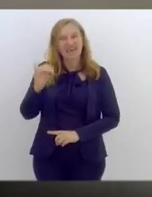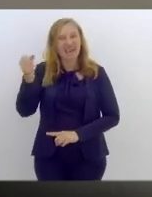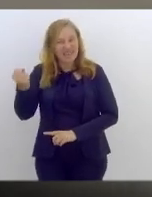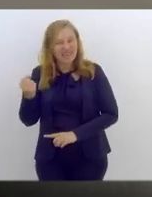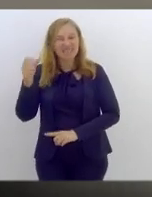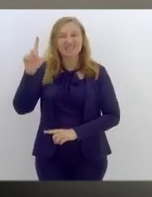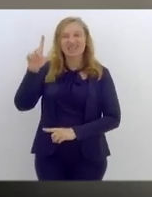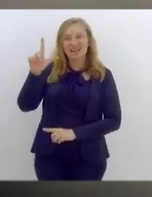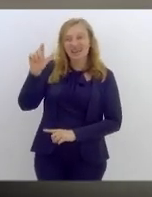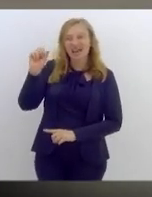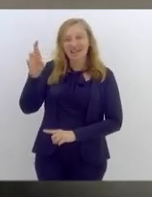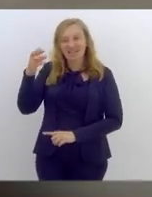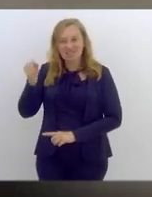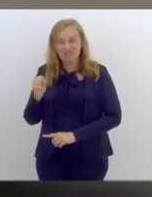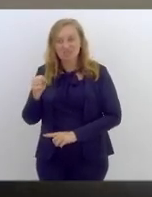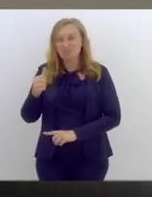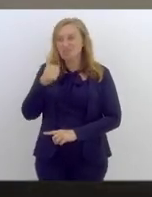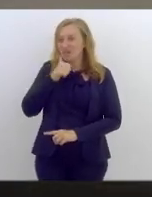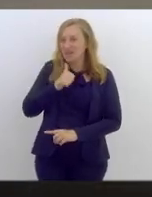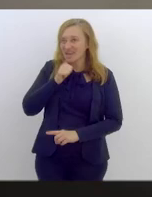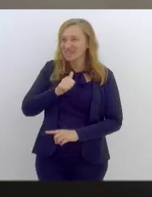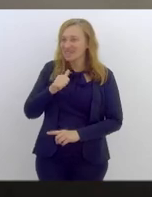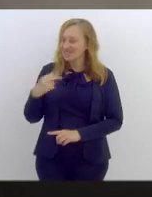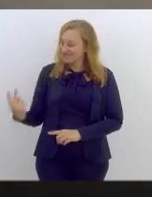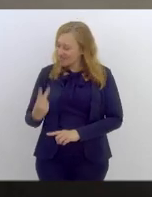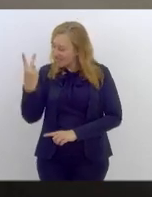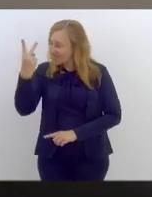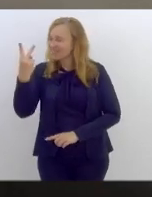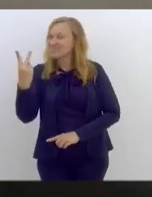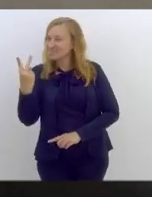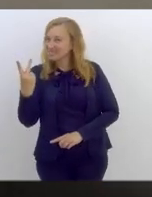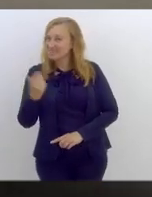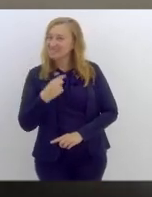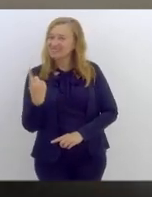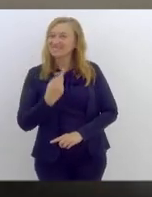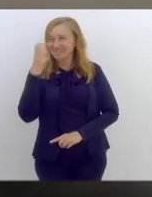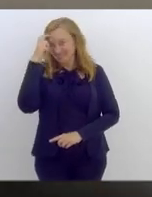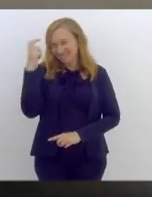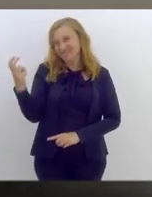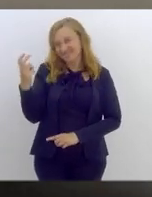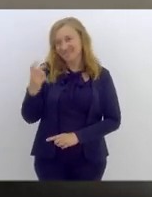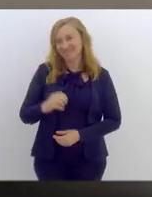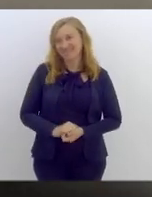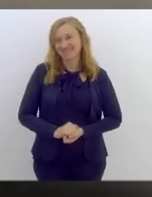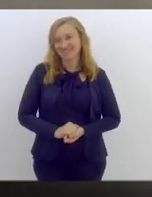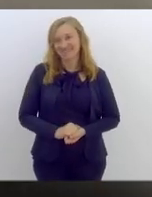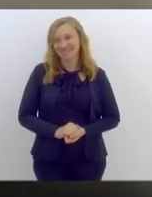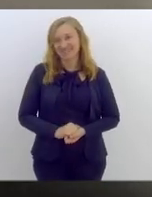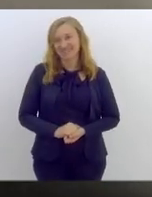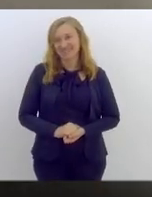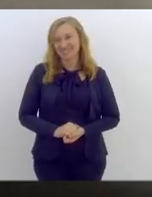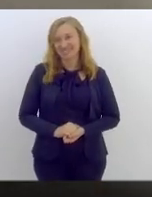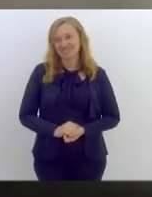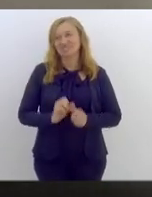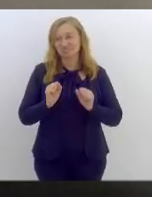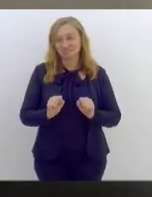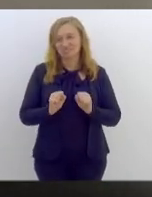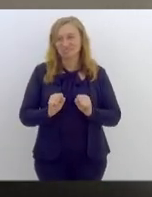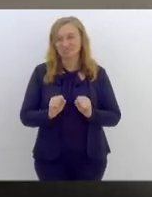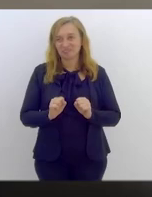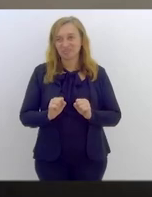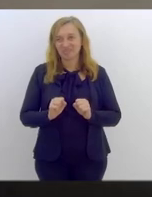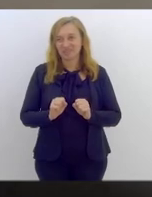muitas mulheres e homens valorosos da nossa cultura, para a gente poder